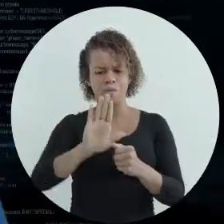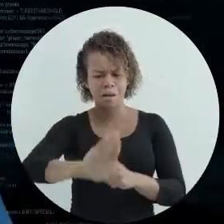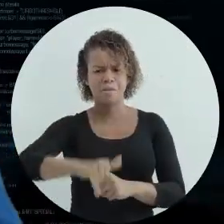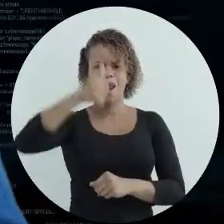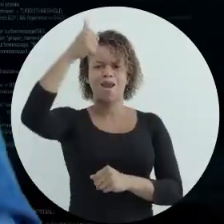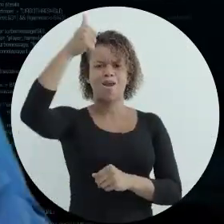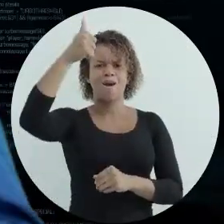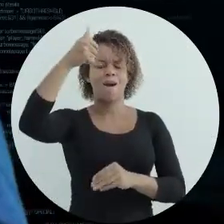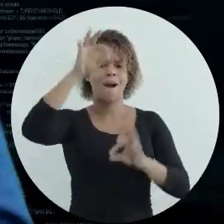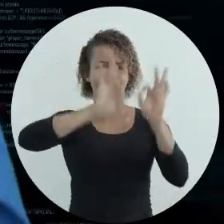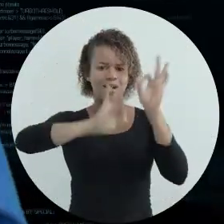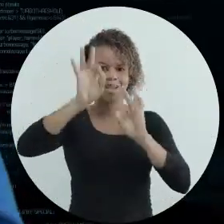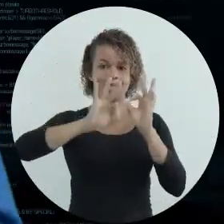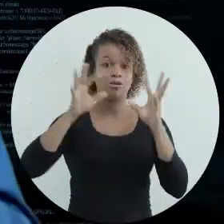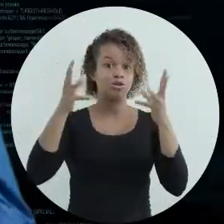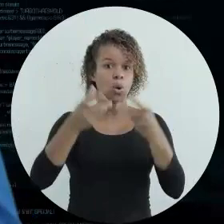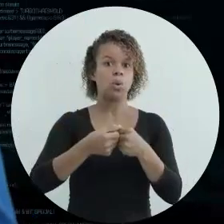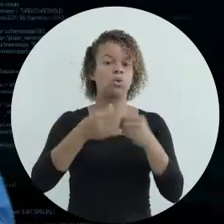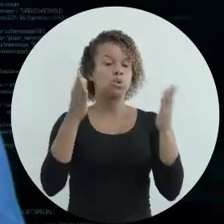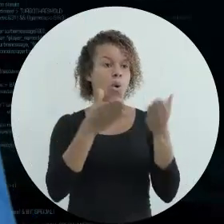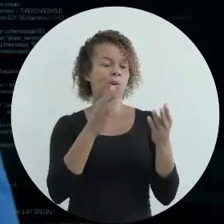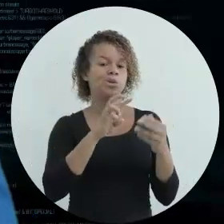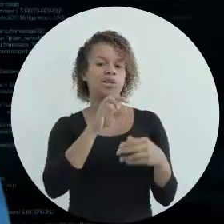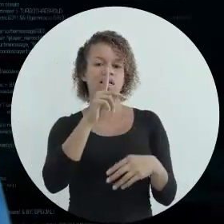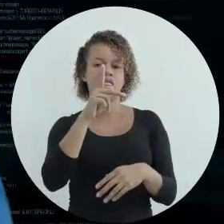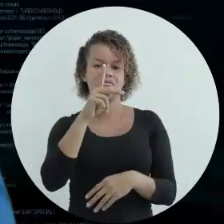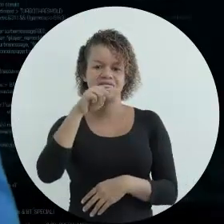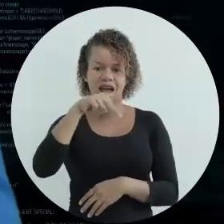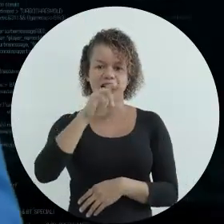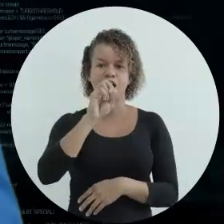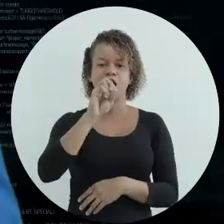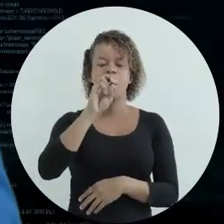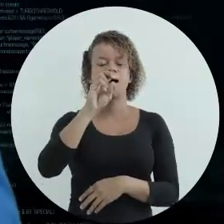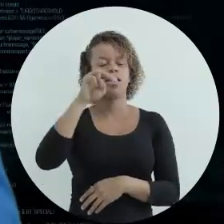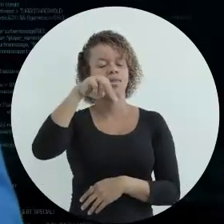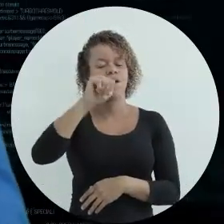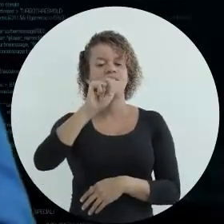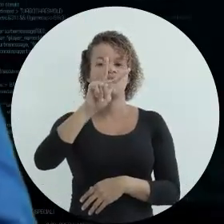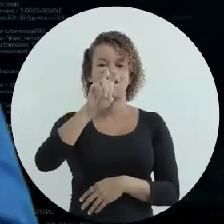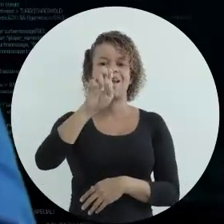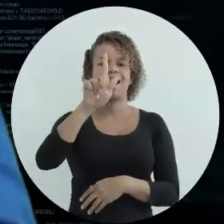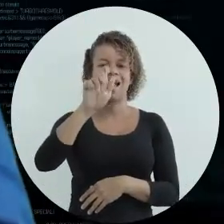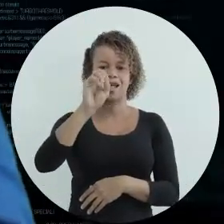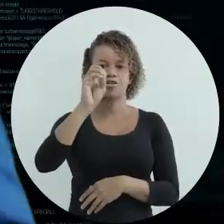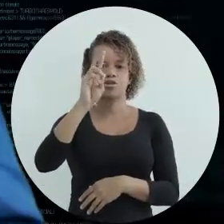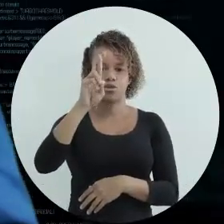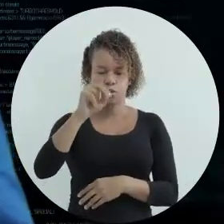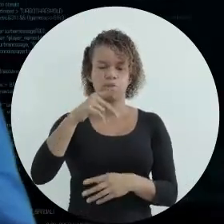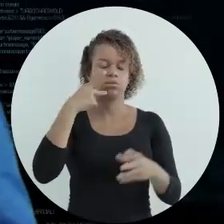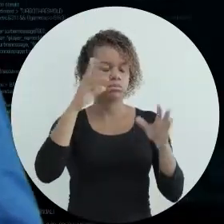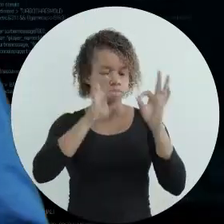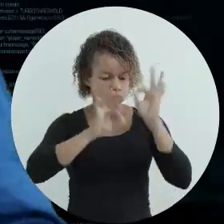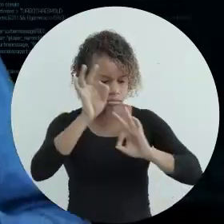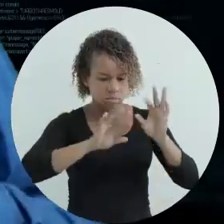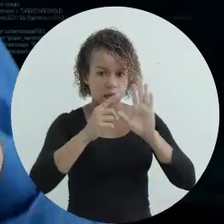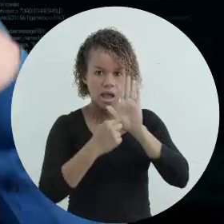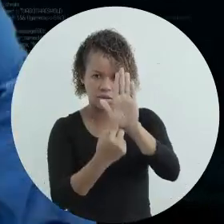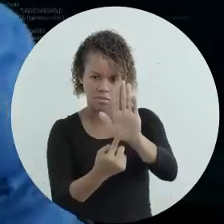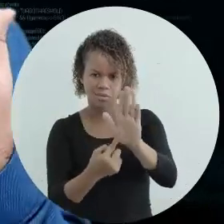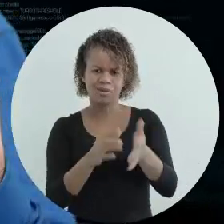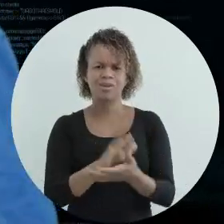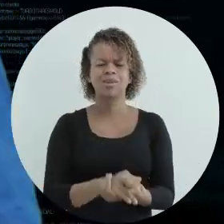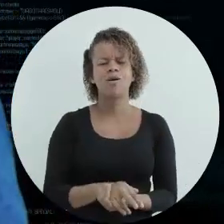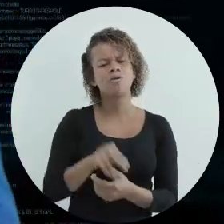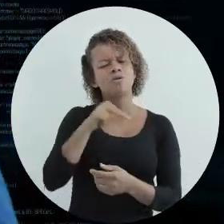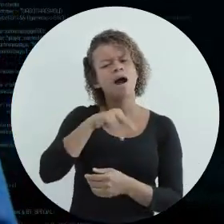todo navegador agora ia exibir corretamente aquilo que deveria ser exibido. Então, com o HTML5, ele